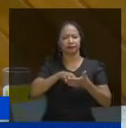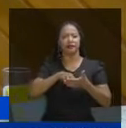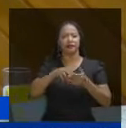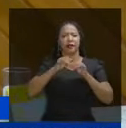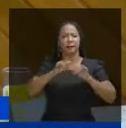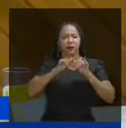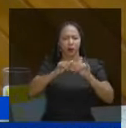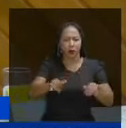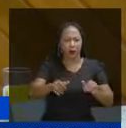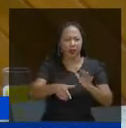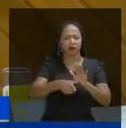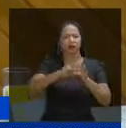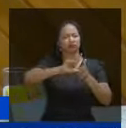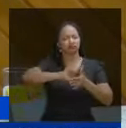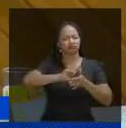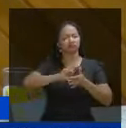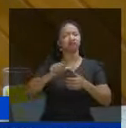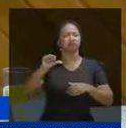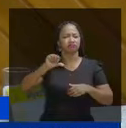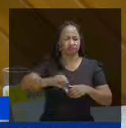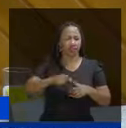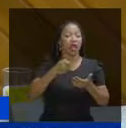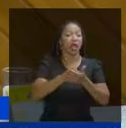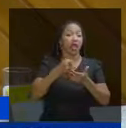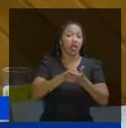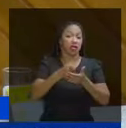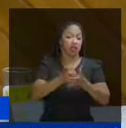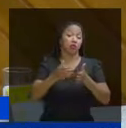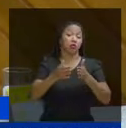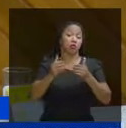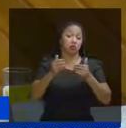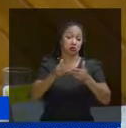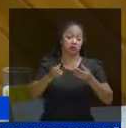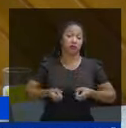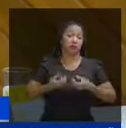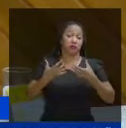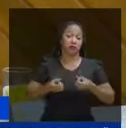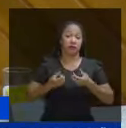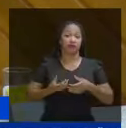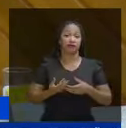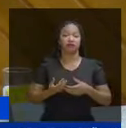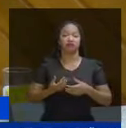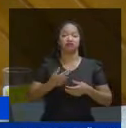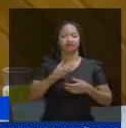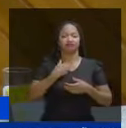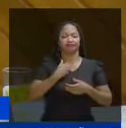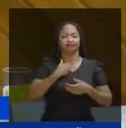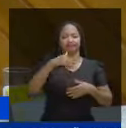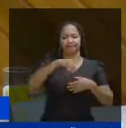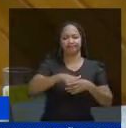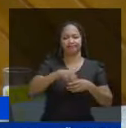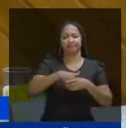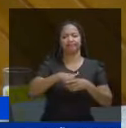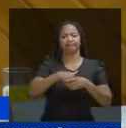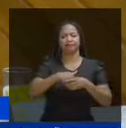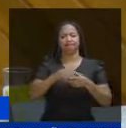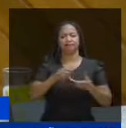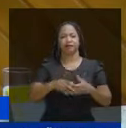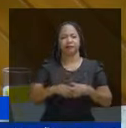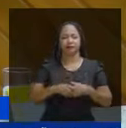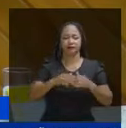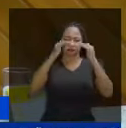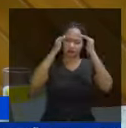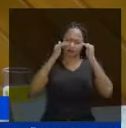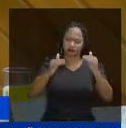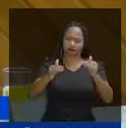propaganda antecipada negativa ela exige um pedido expresso de não voto, podendo ainda decorrer de ato que viole honra